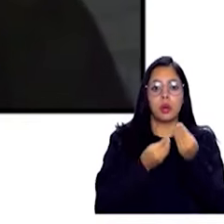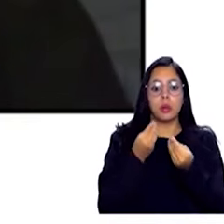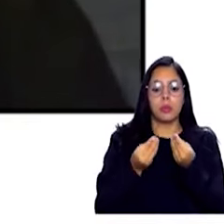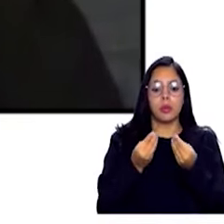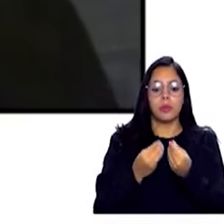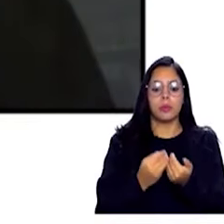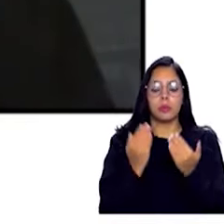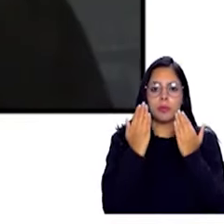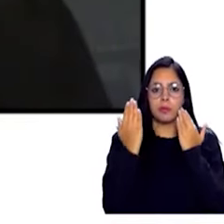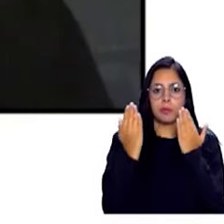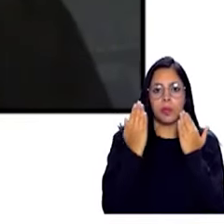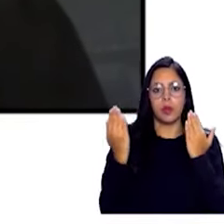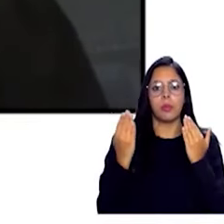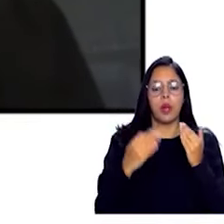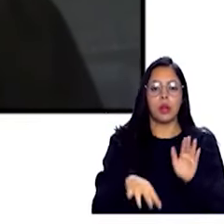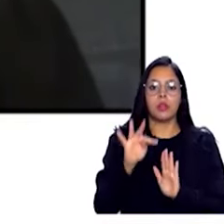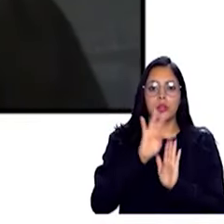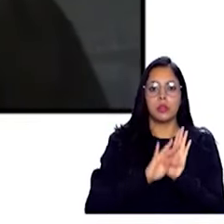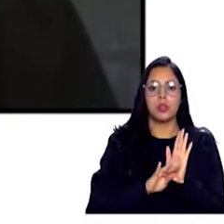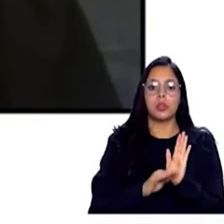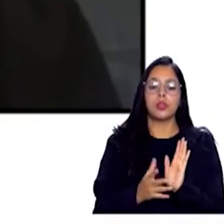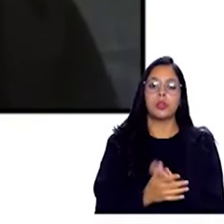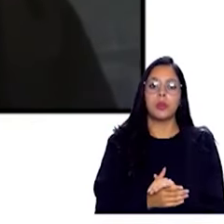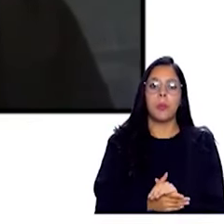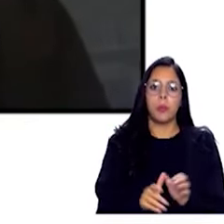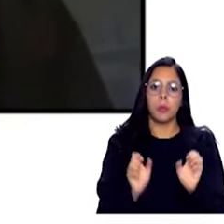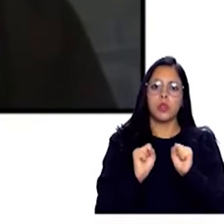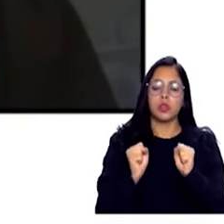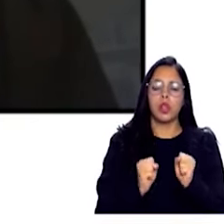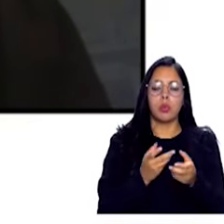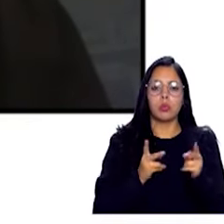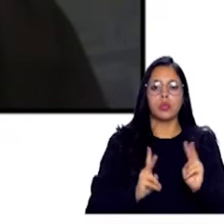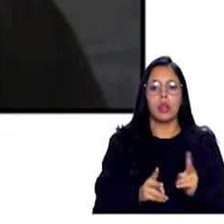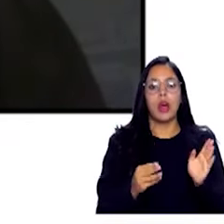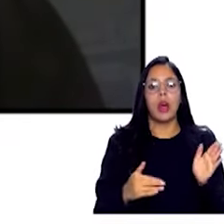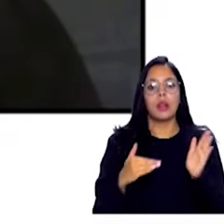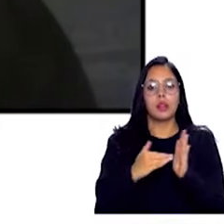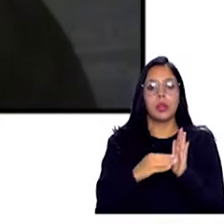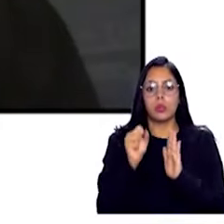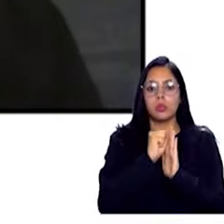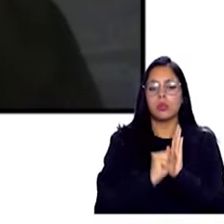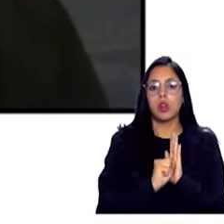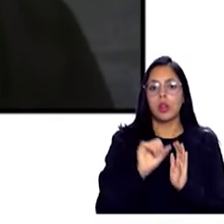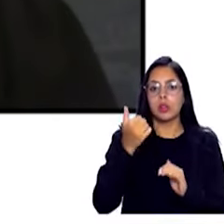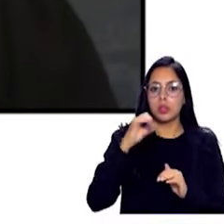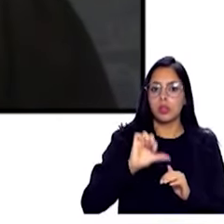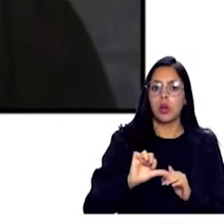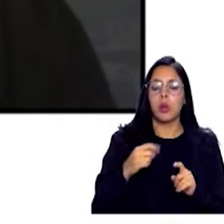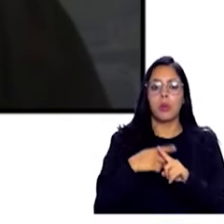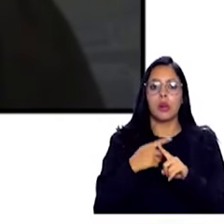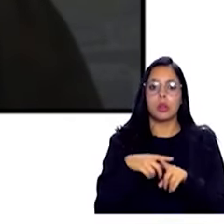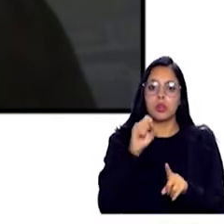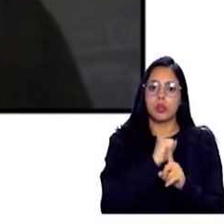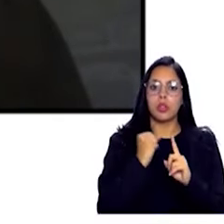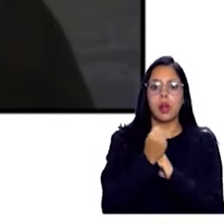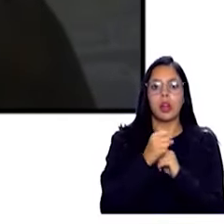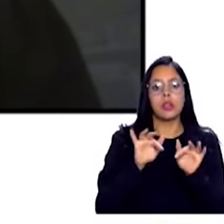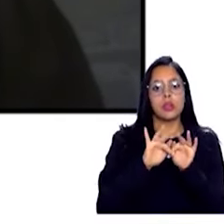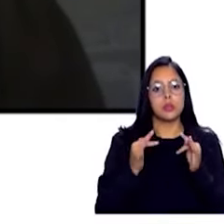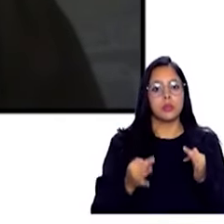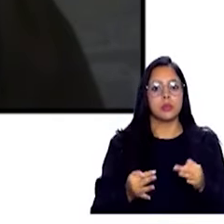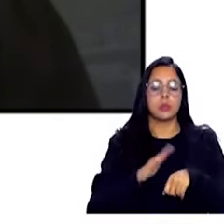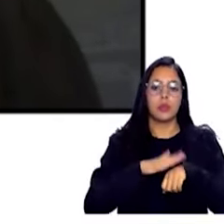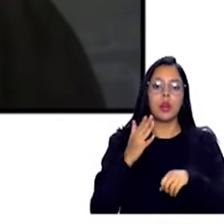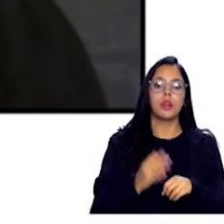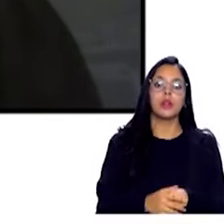de fato podia ser mantida até o século XIX porque até o século XIX as sociedades eram muito mais simples as noções